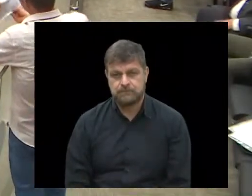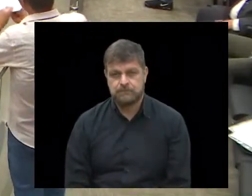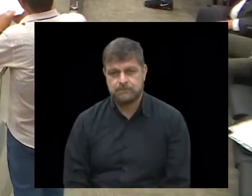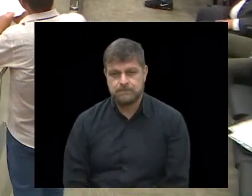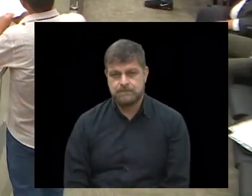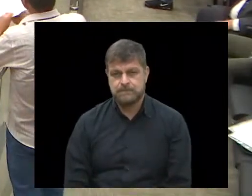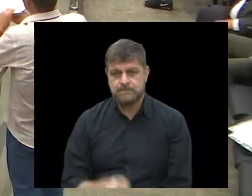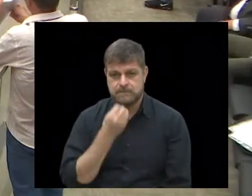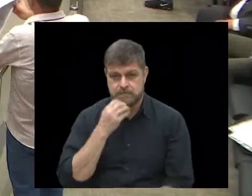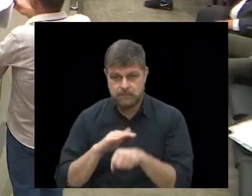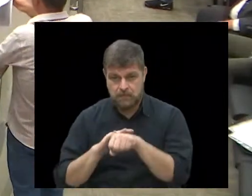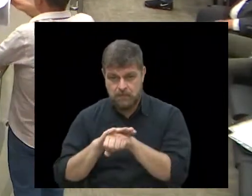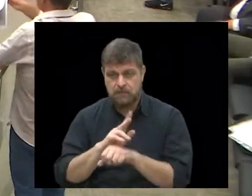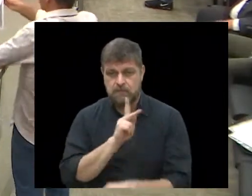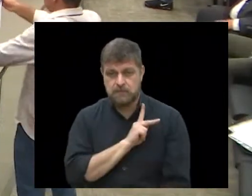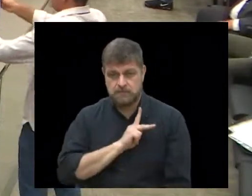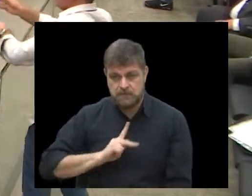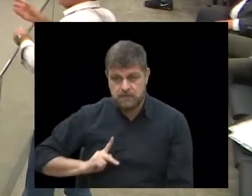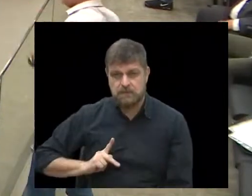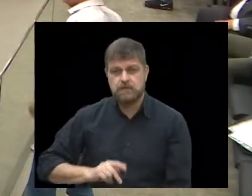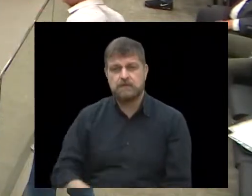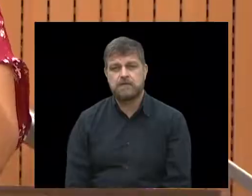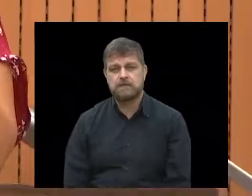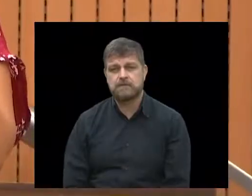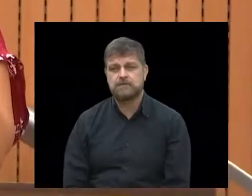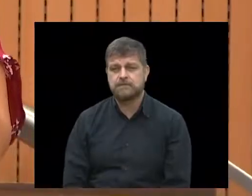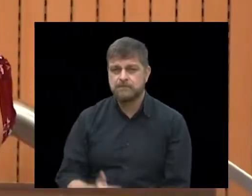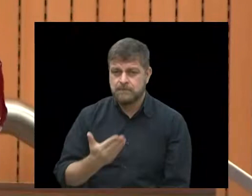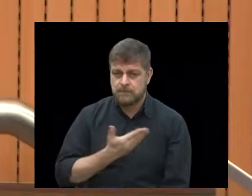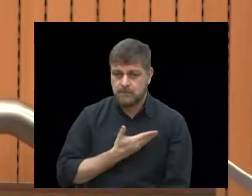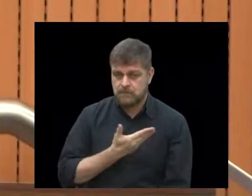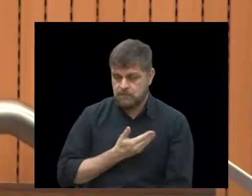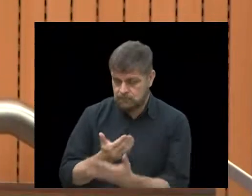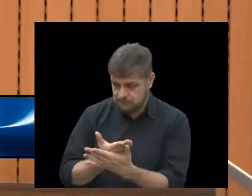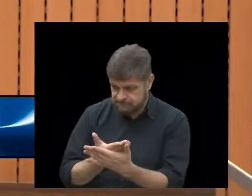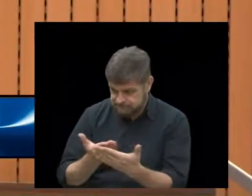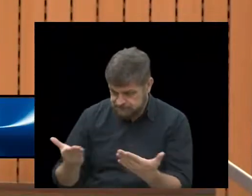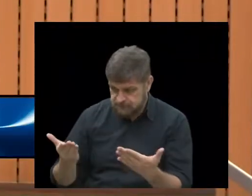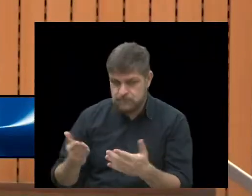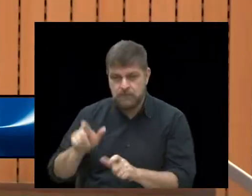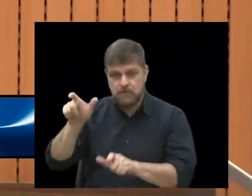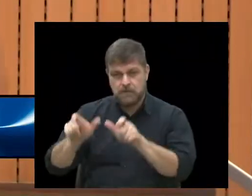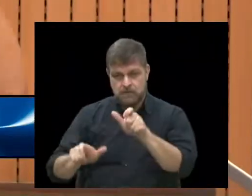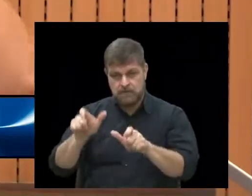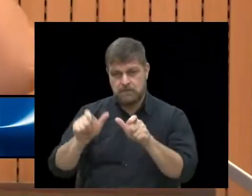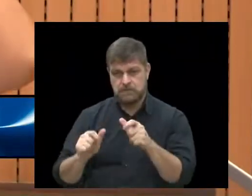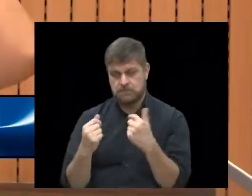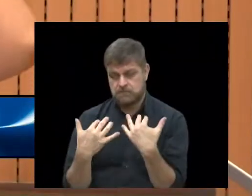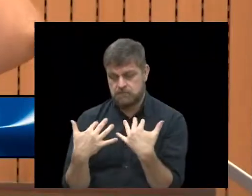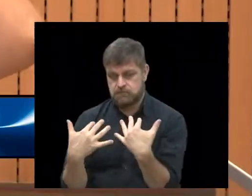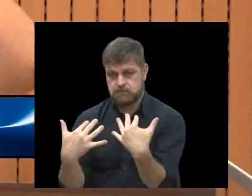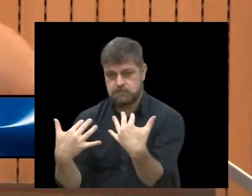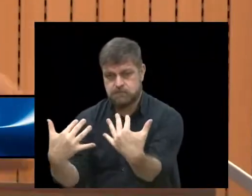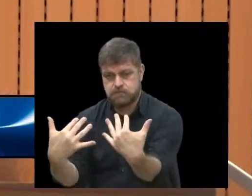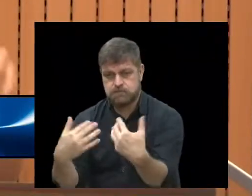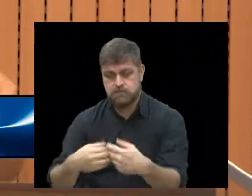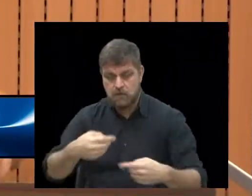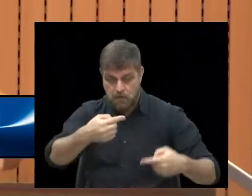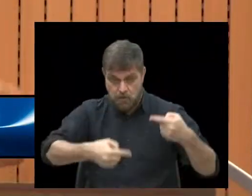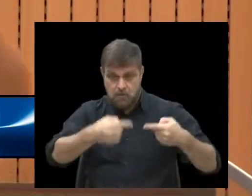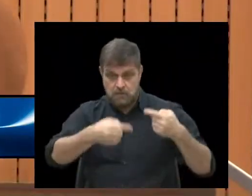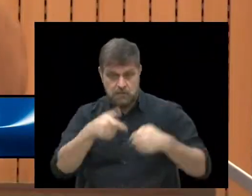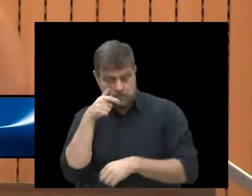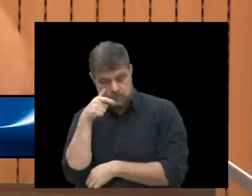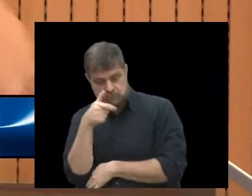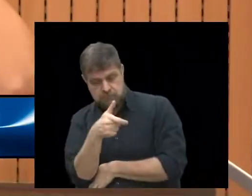Boa noite, senhor presidente, caros colegas, pessoas que aqui estão acompanhando o debate no